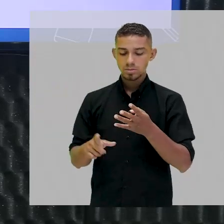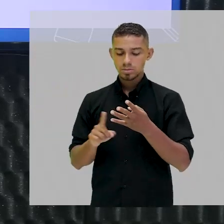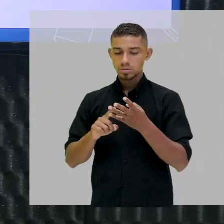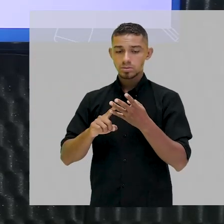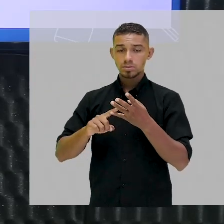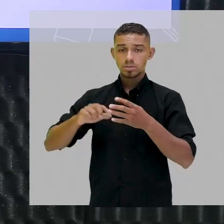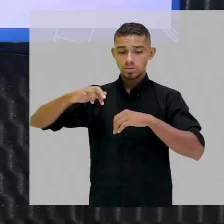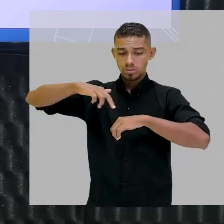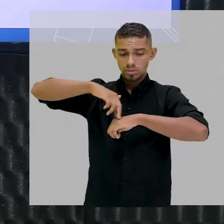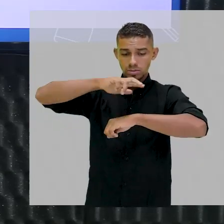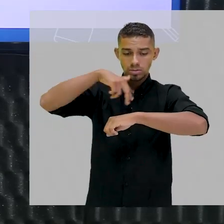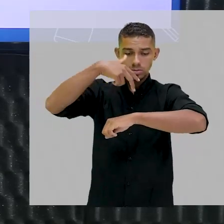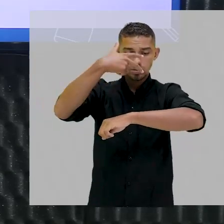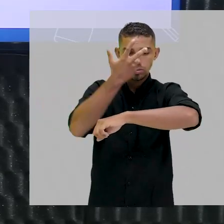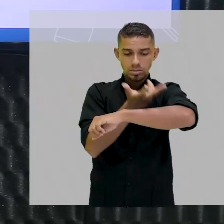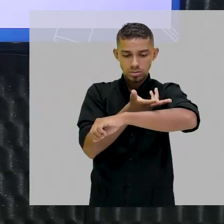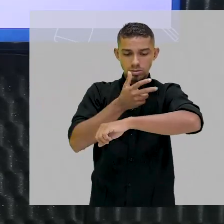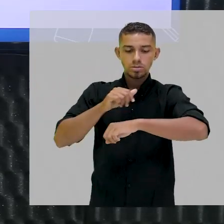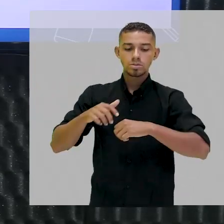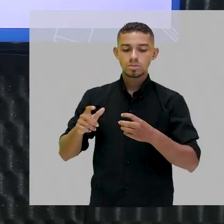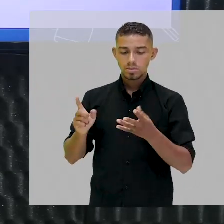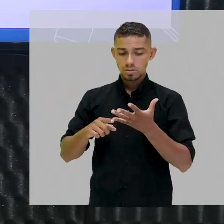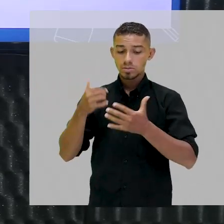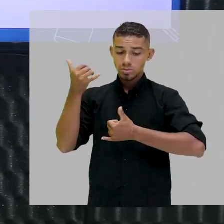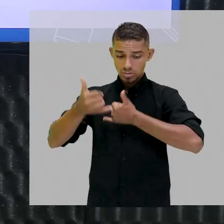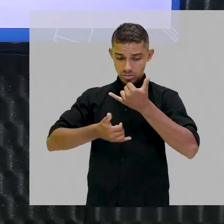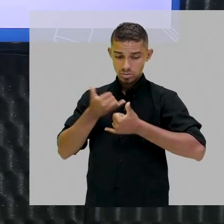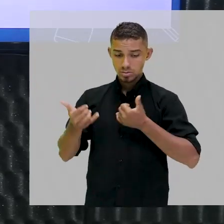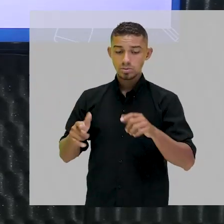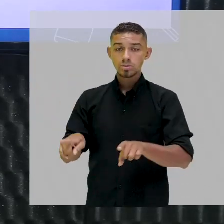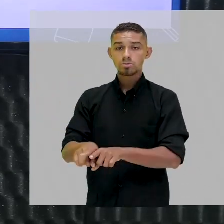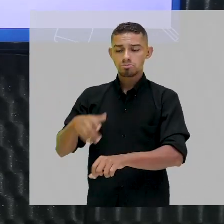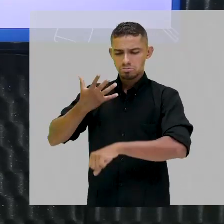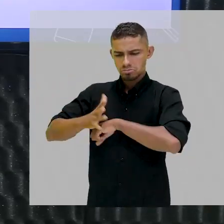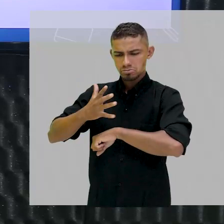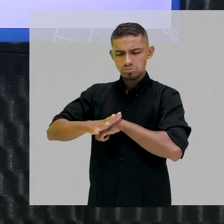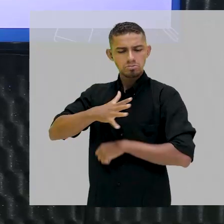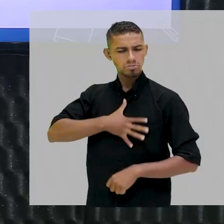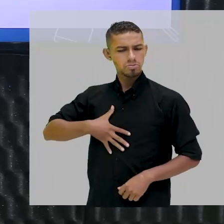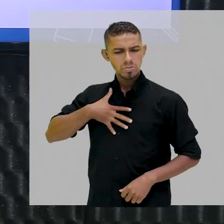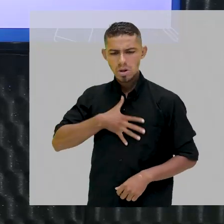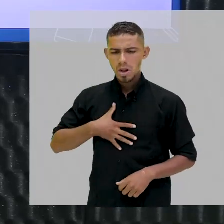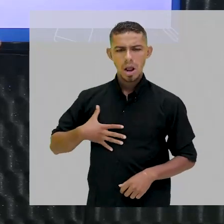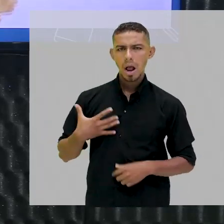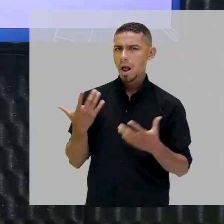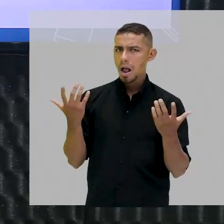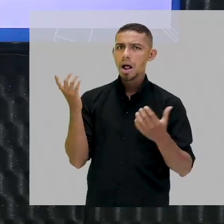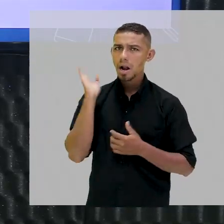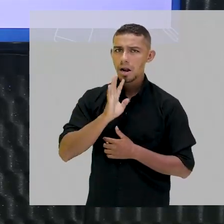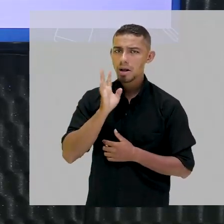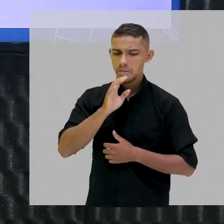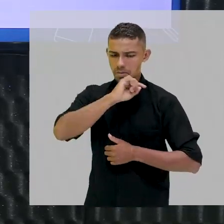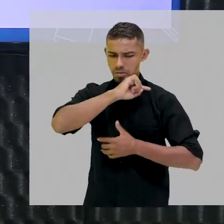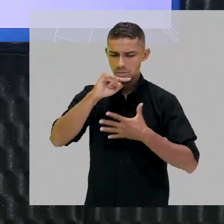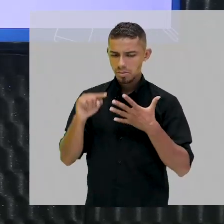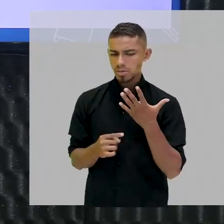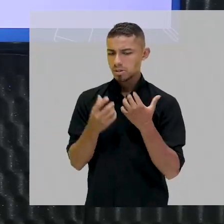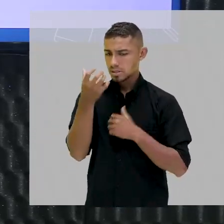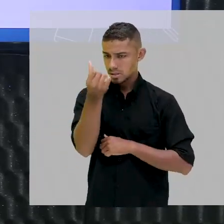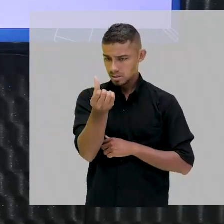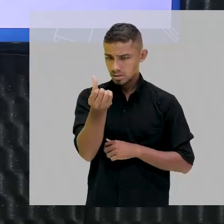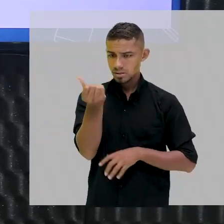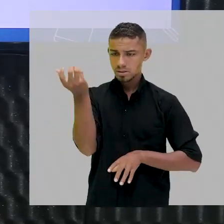dança, ginástica, jogos e práticas de aventura. Essas são as 6 unidades